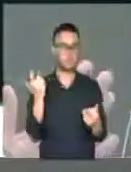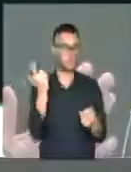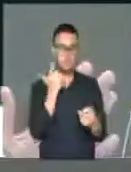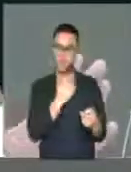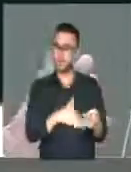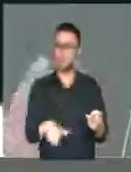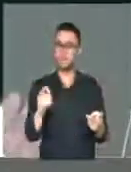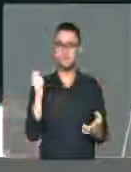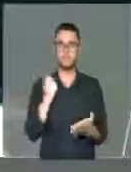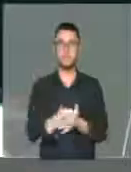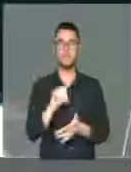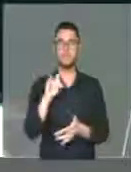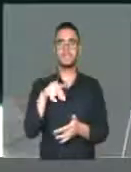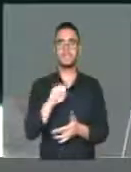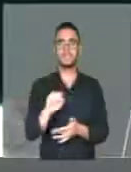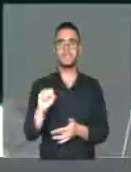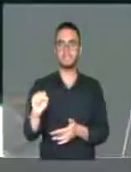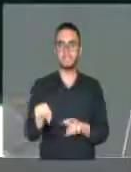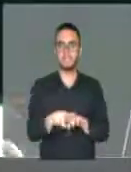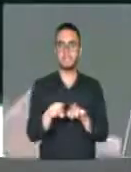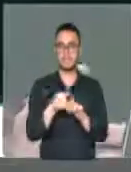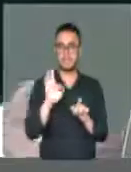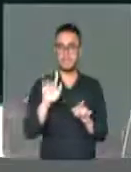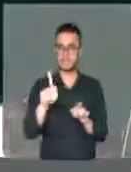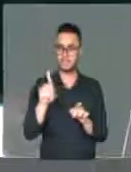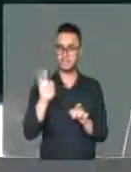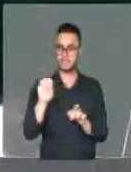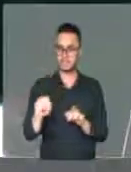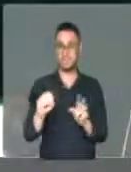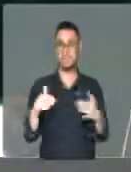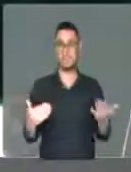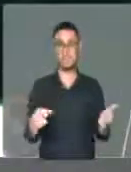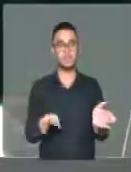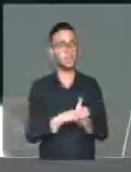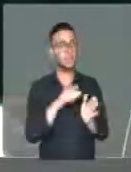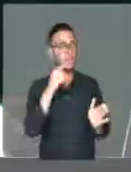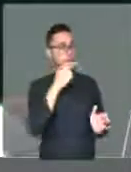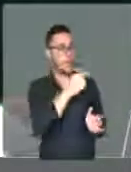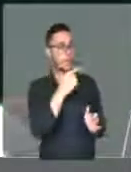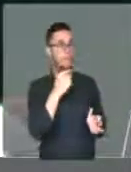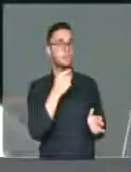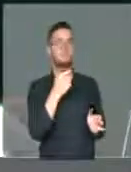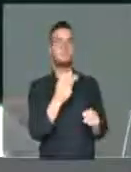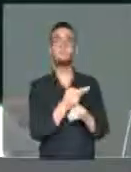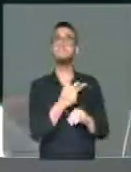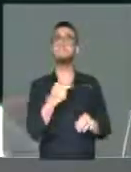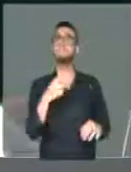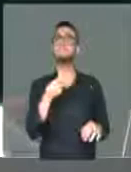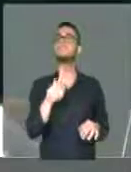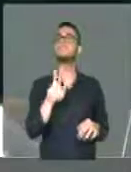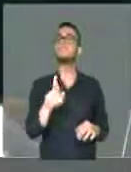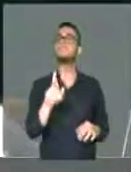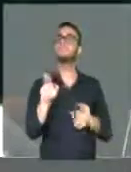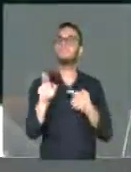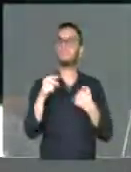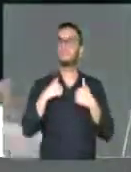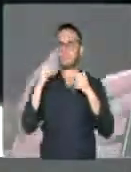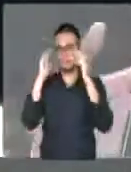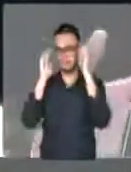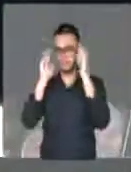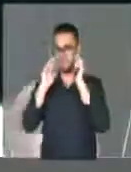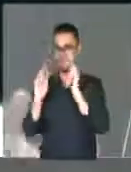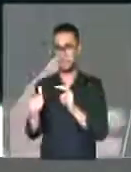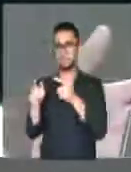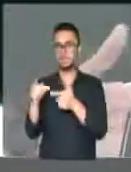INSS. Aí eles chegaram para o nosso procurador Janot, que eu respeito muito ele,